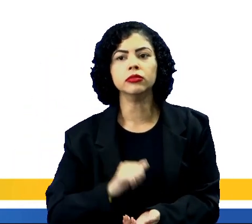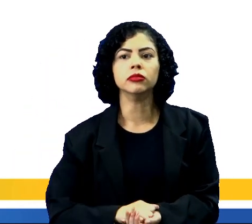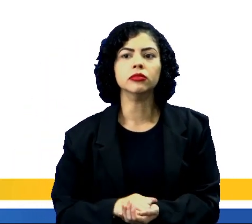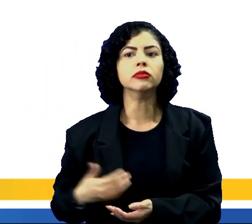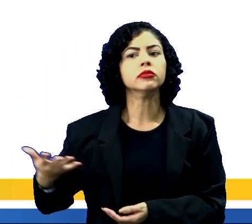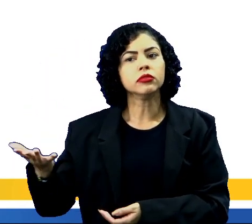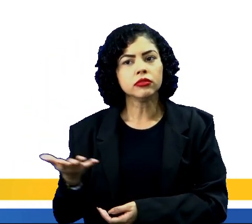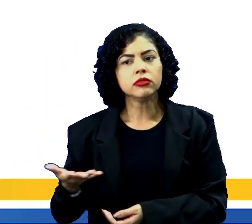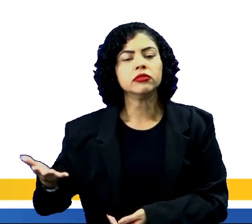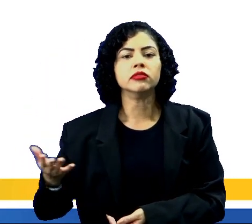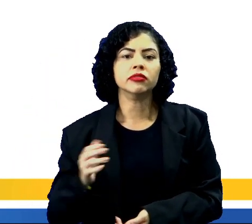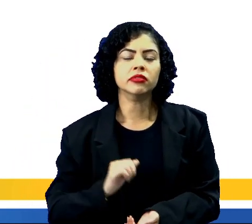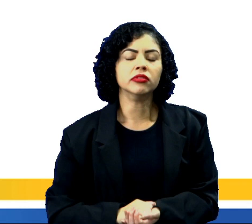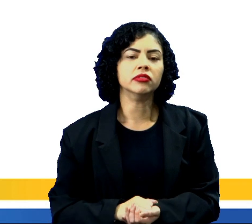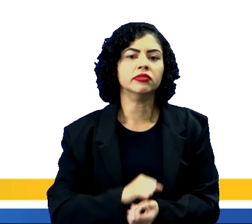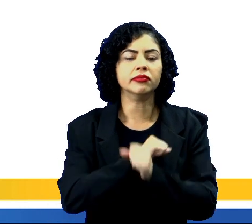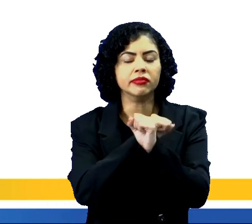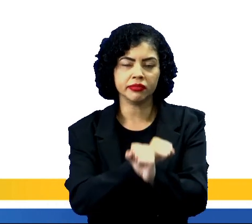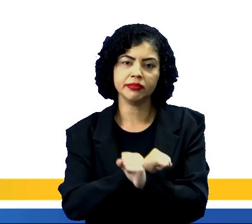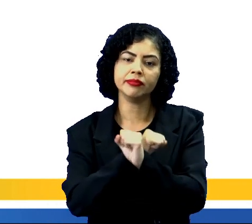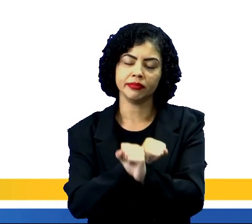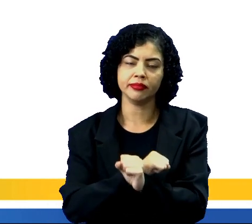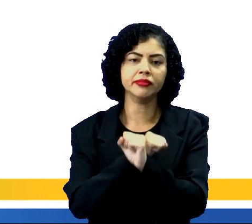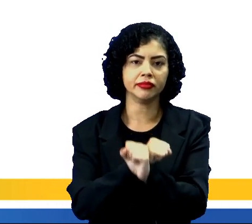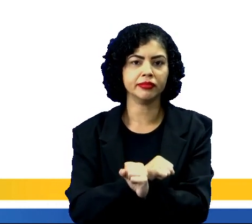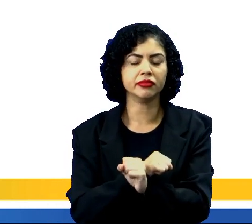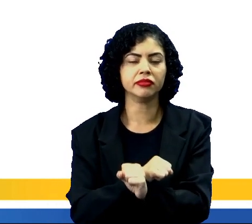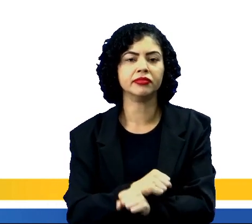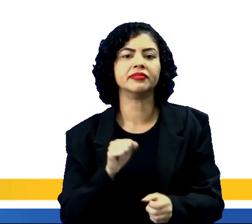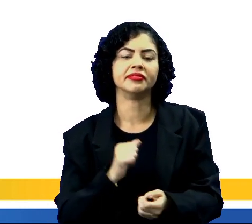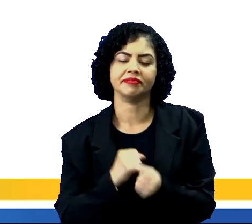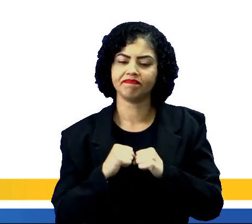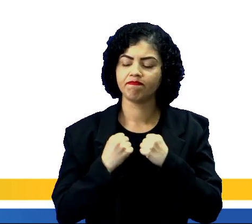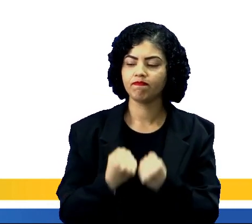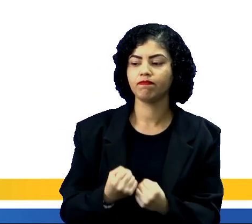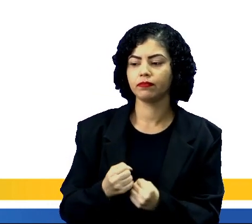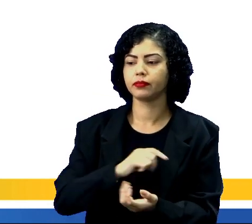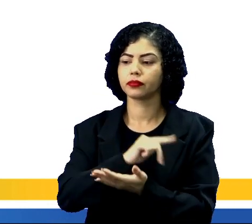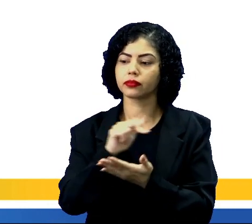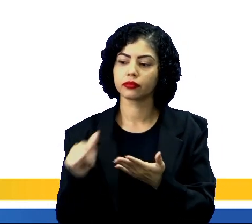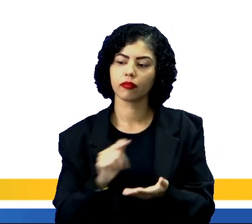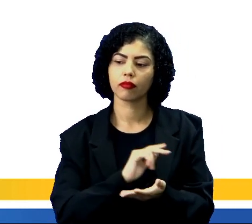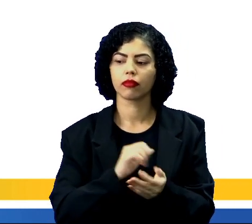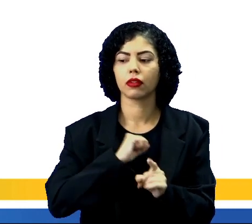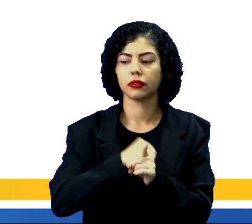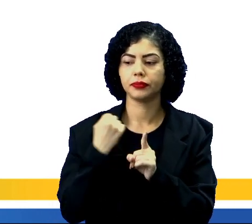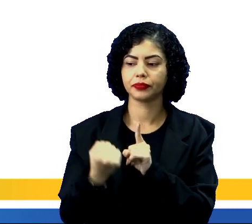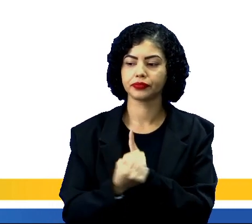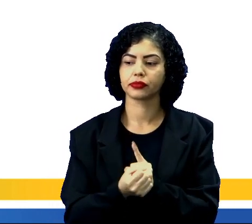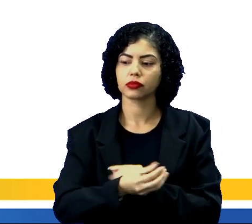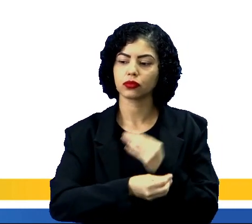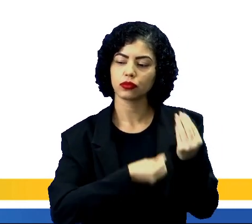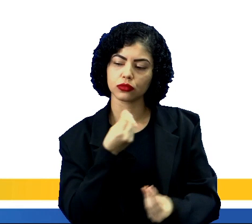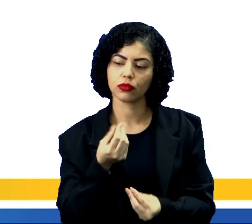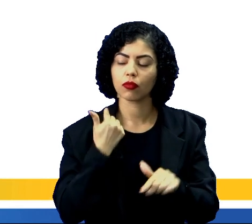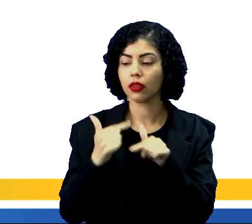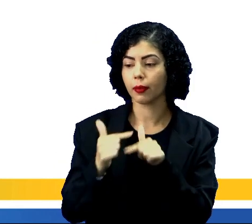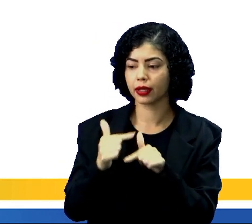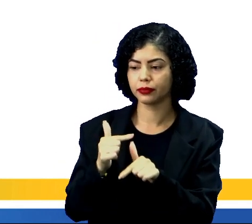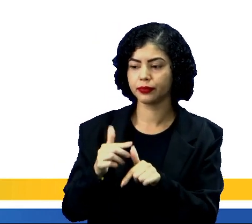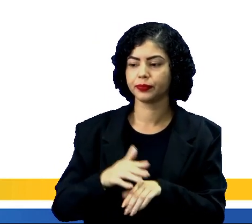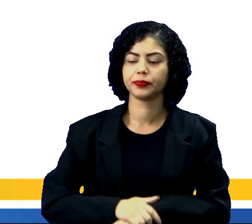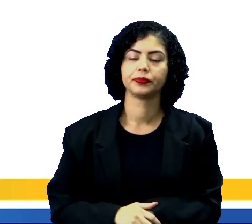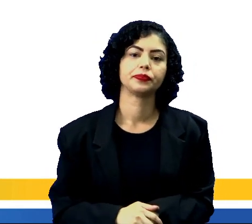na base, tínhamos os escravos, que eram quem sustentavam basicamente essa sociedade com o seu